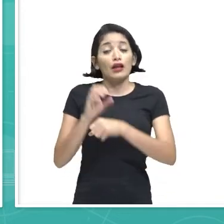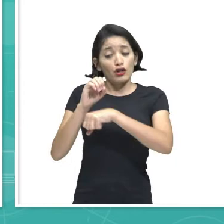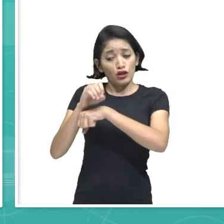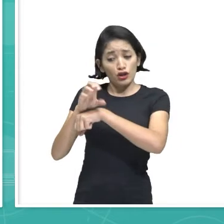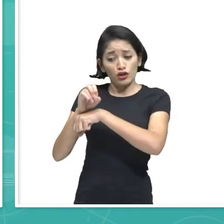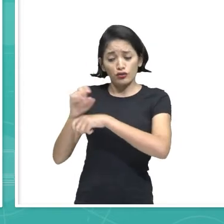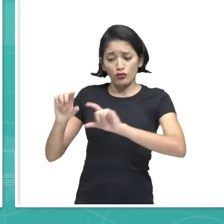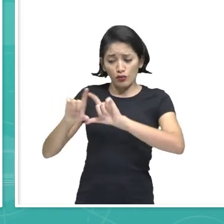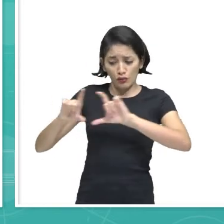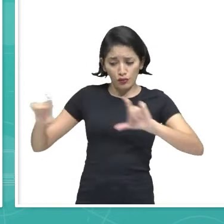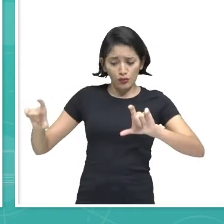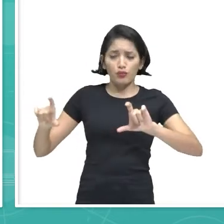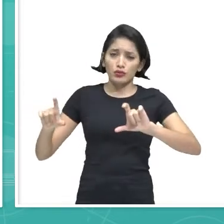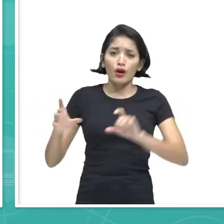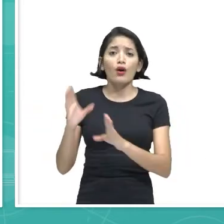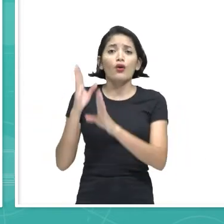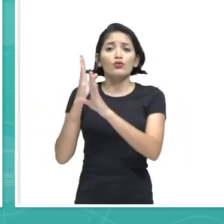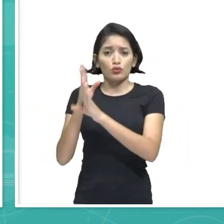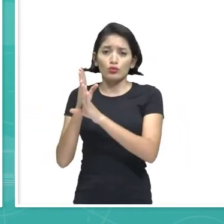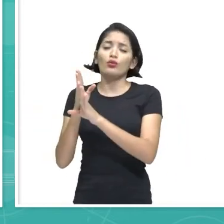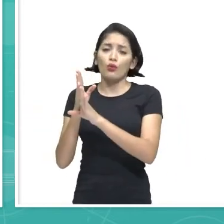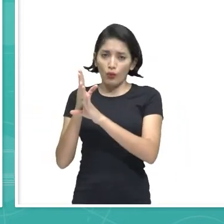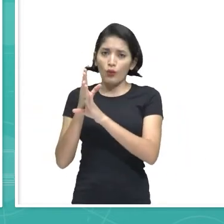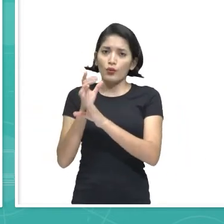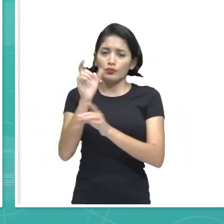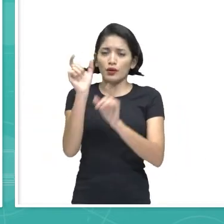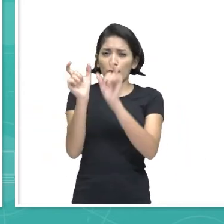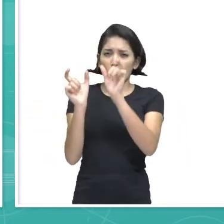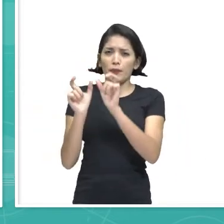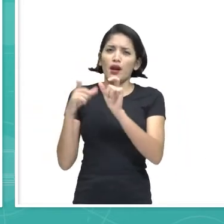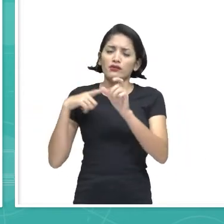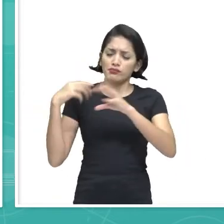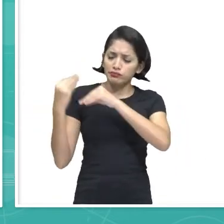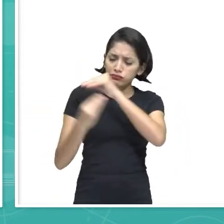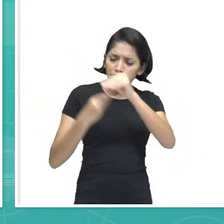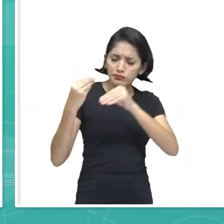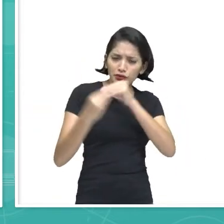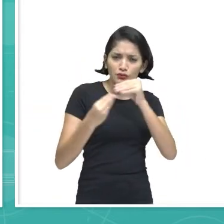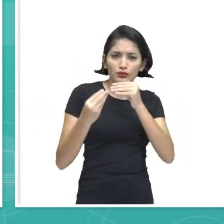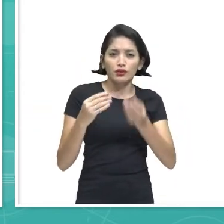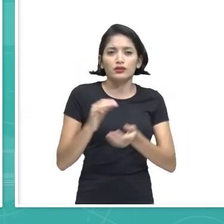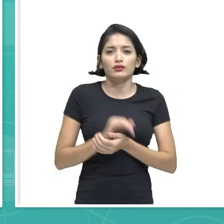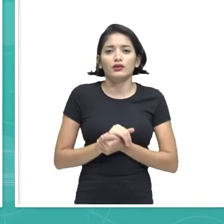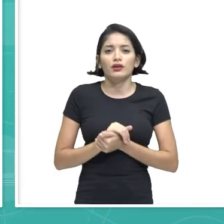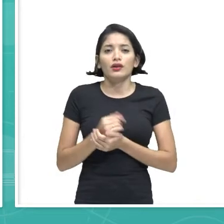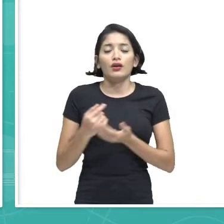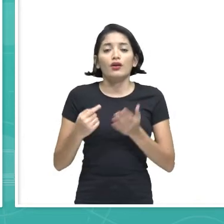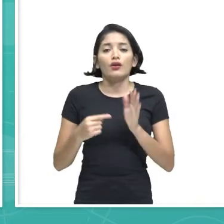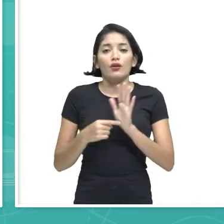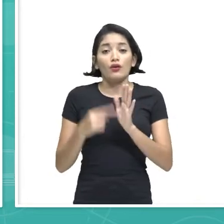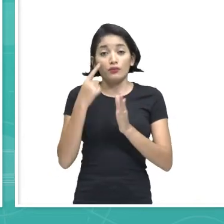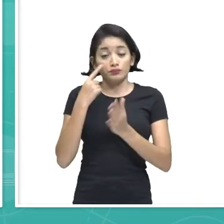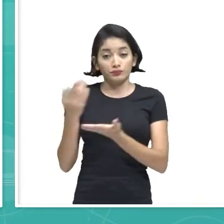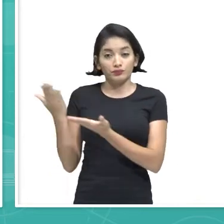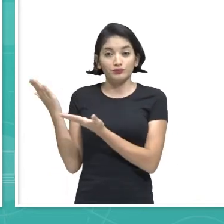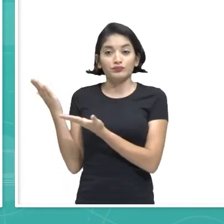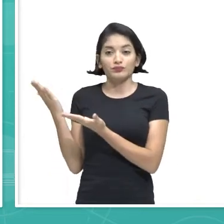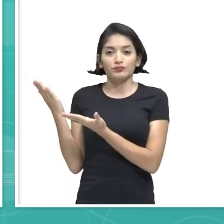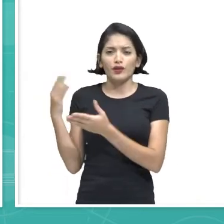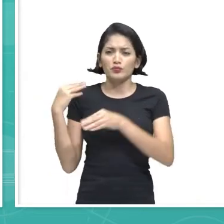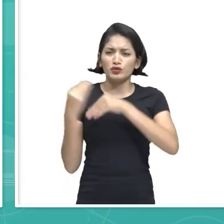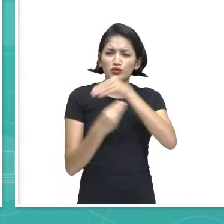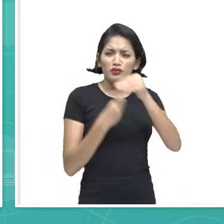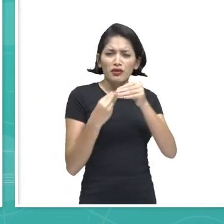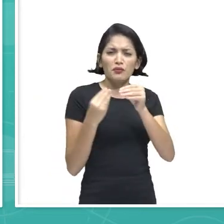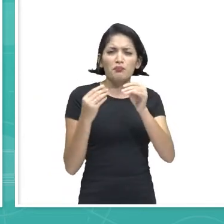abaixo, encontre as palavras escondidas nesse emaranhado de letras. Então, olha aí, vê o nosso emaranhado de letras.